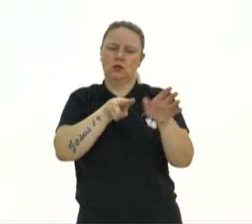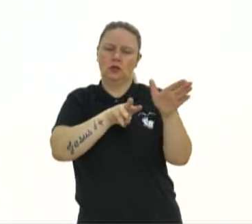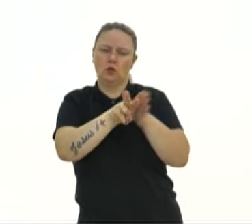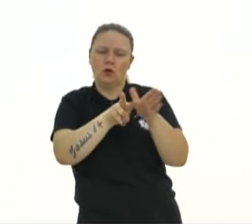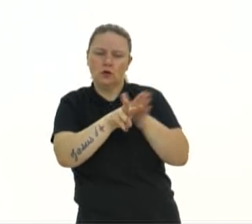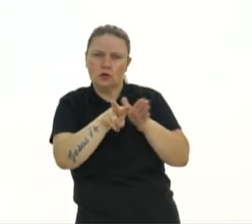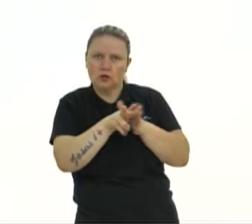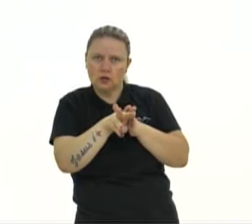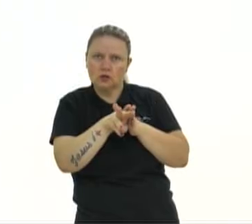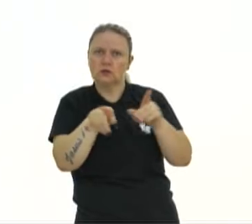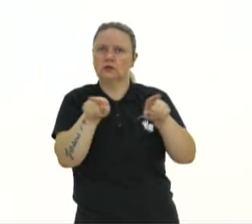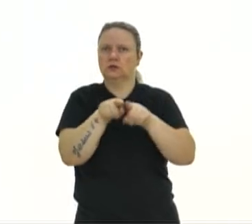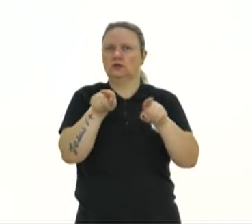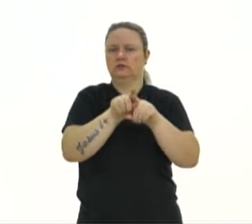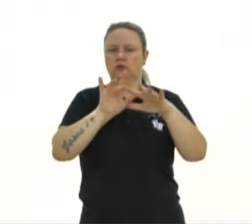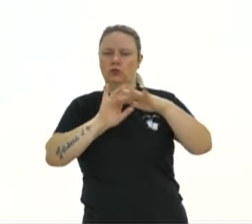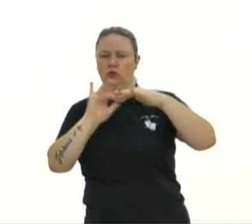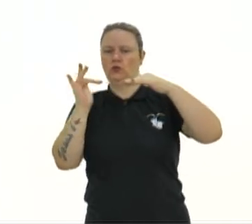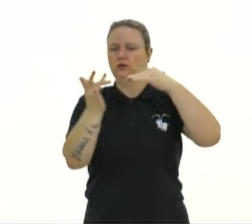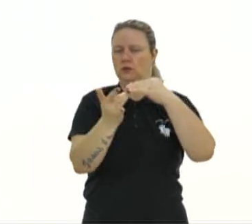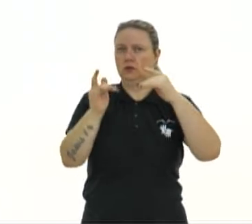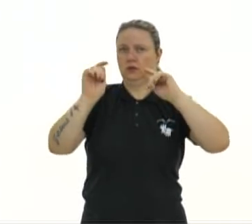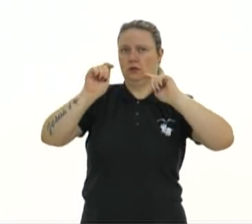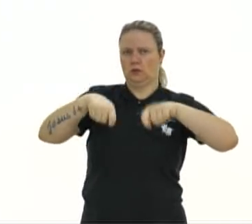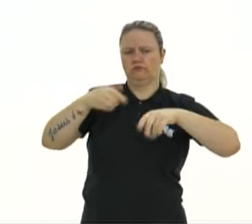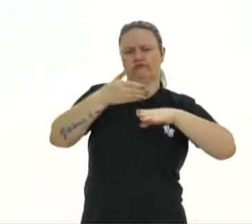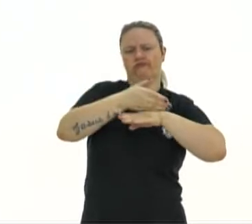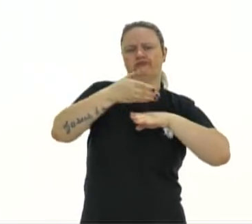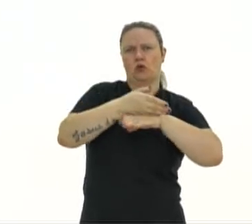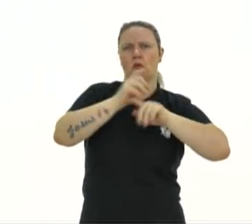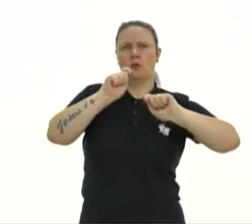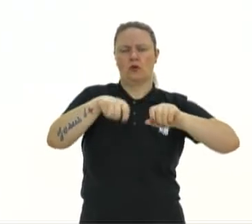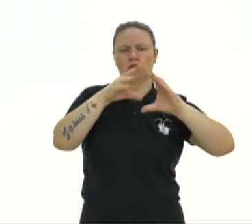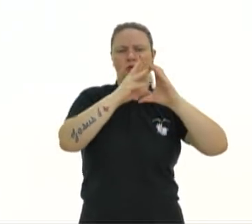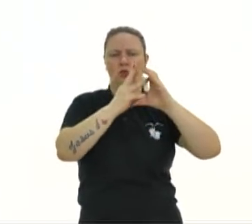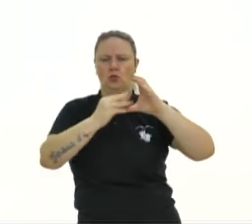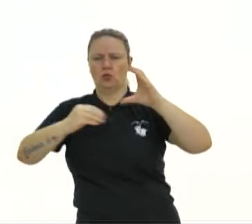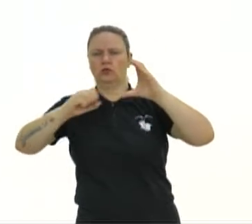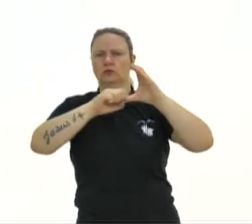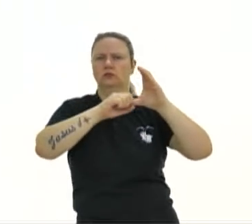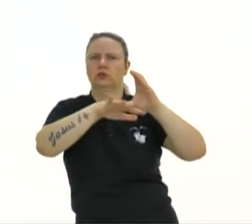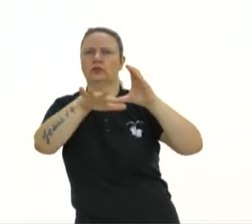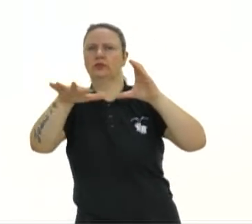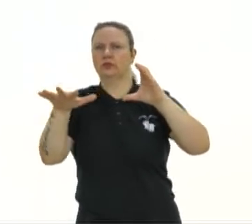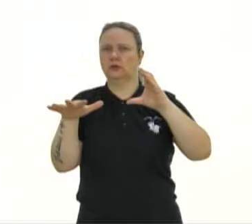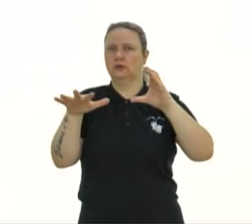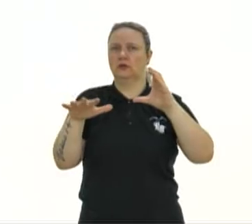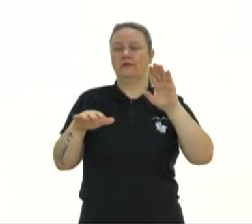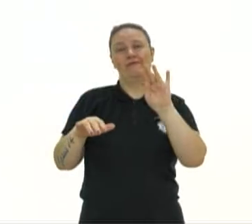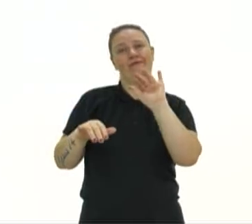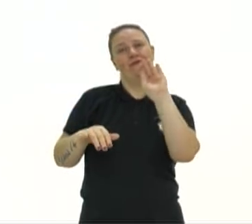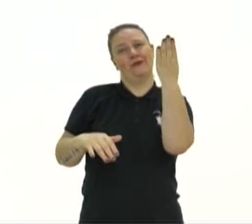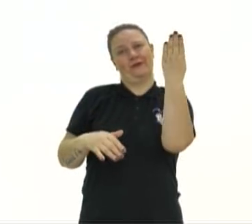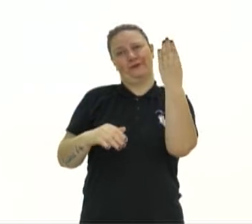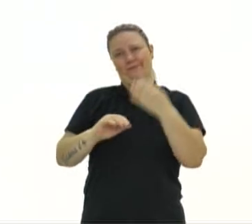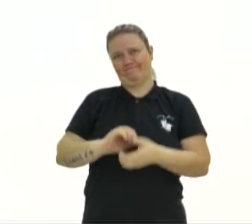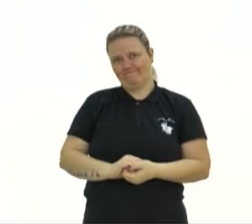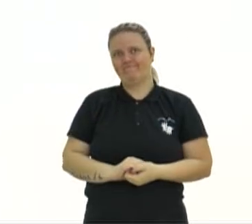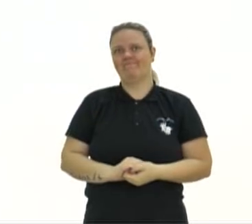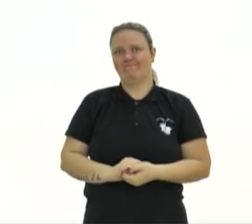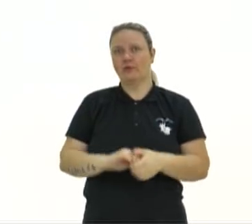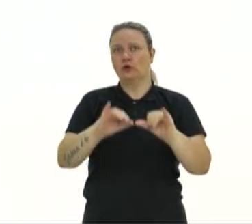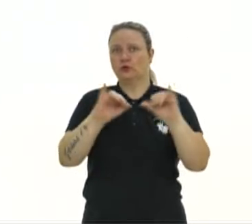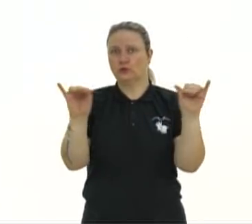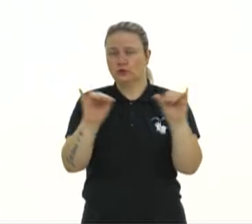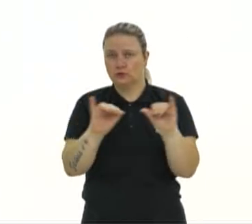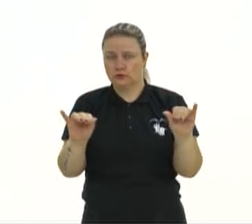e redes sociais e podem vir a compartilhar notícias falsas. Isso mesmo. Hoje em dia, essa